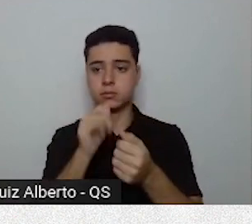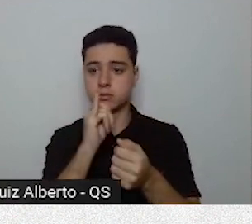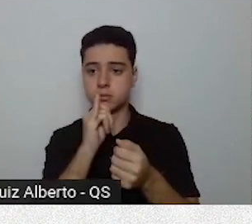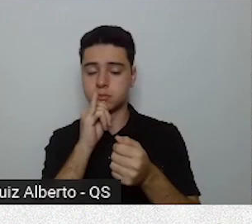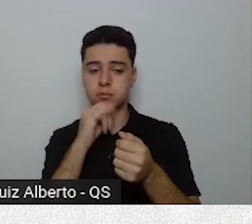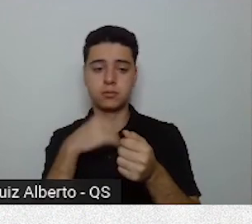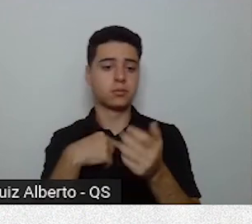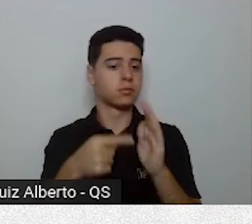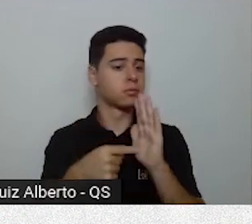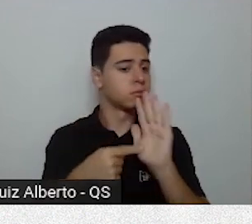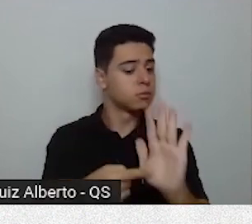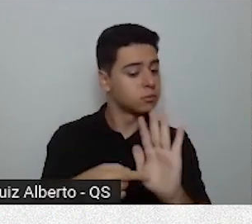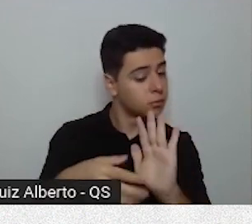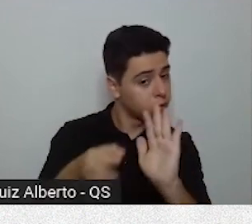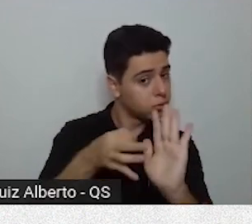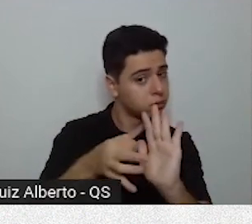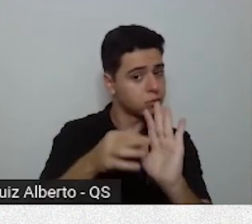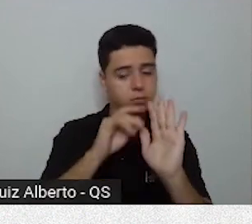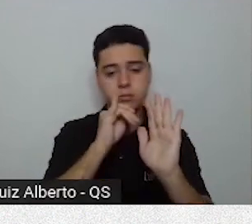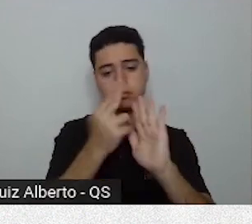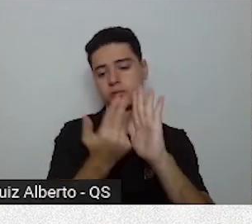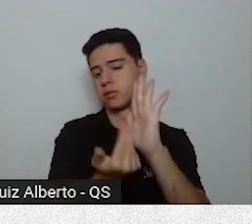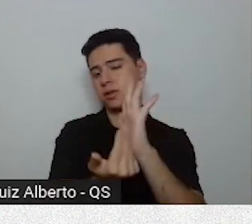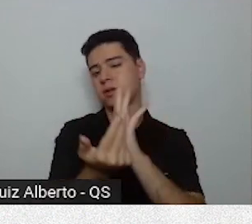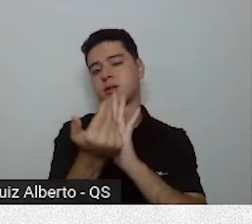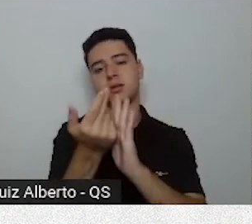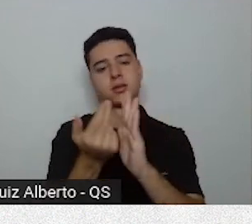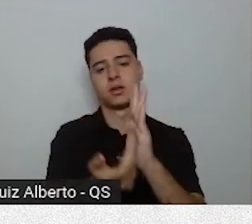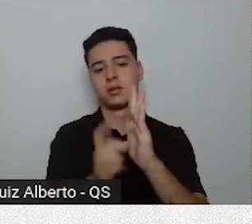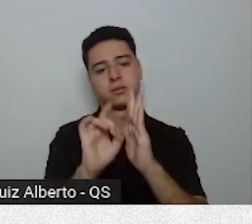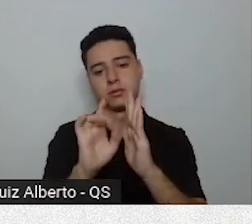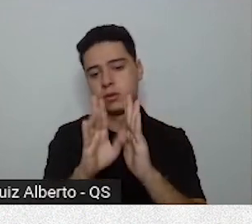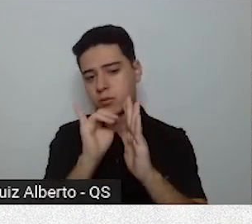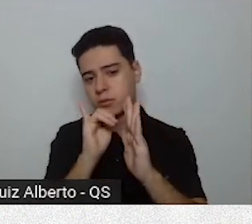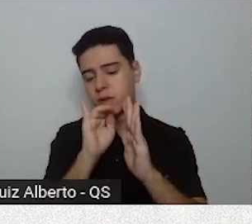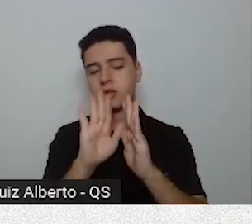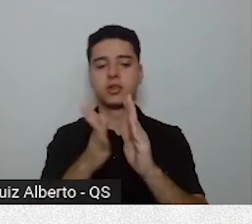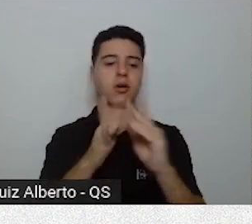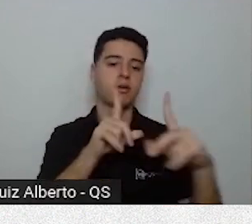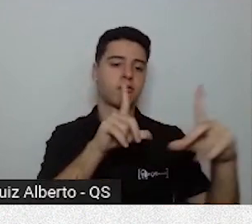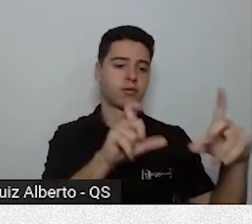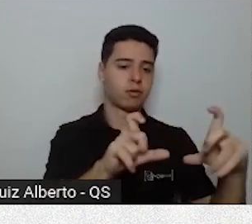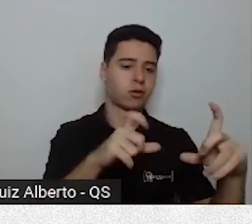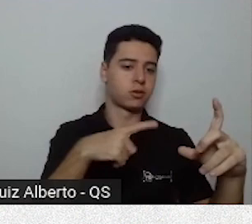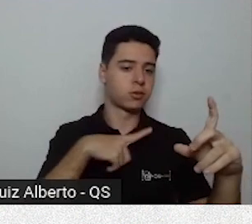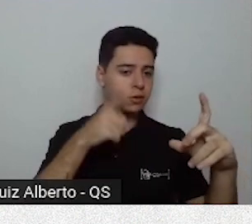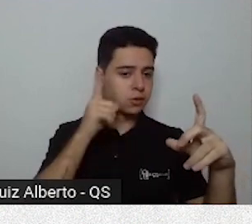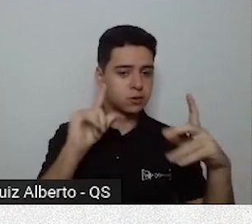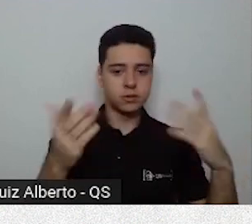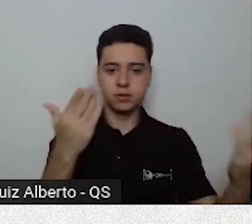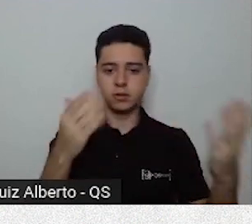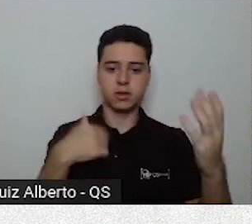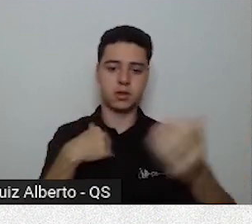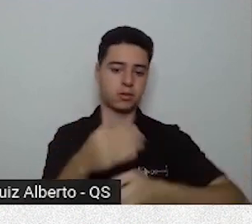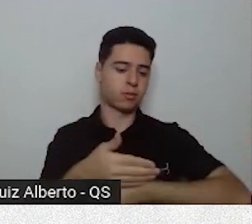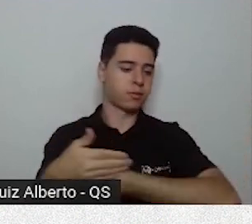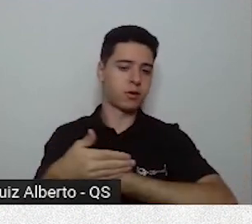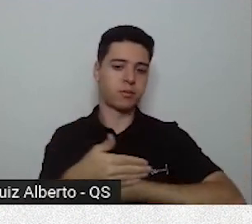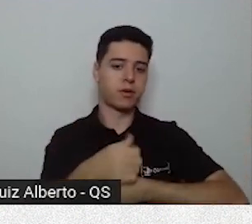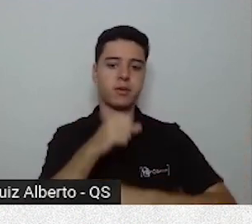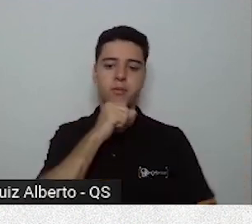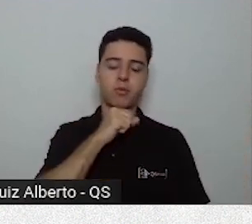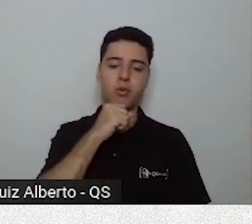uma representação mais figurativa mesmo, assim, usei como modelo uma foto minha, que é eu bebê e meu avô me carregando no